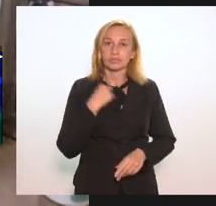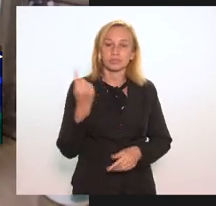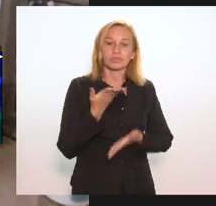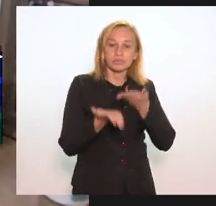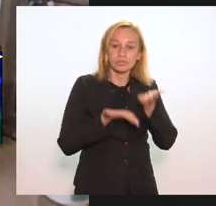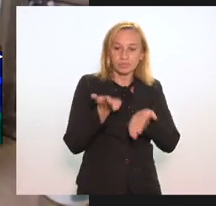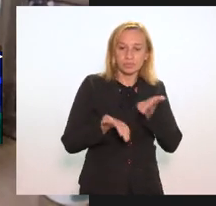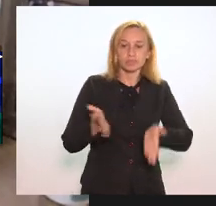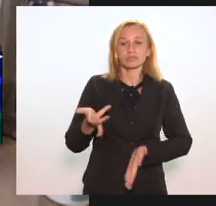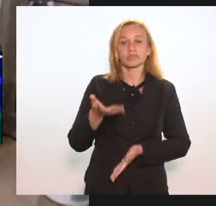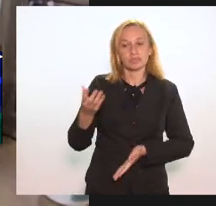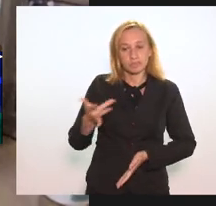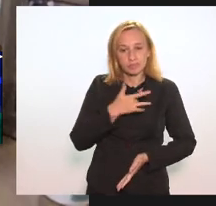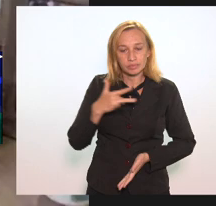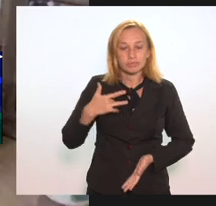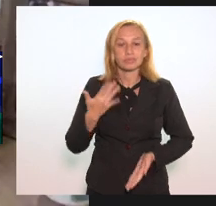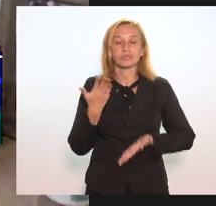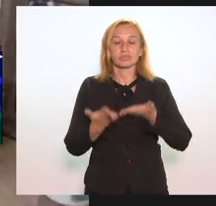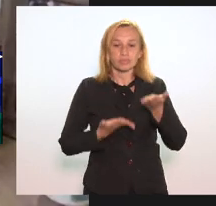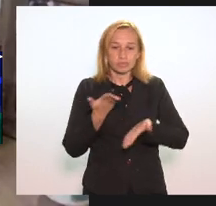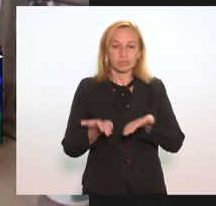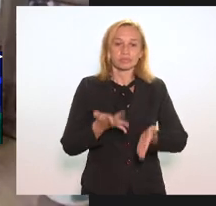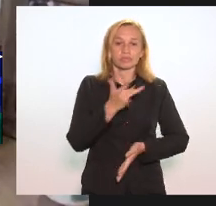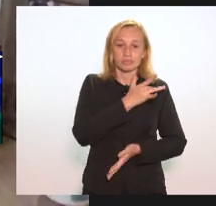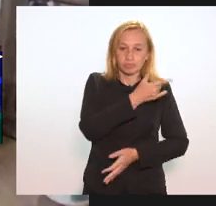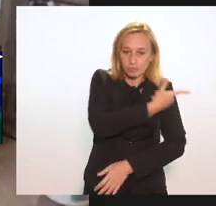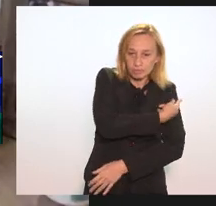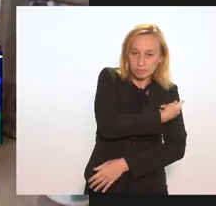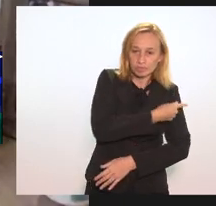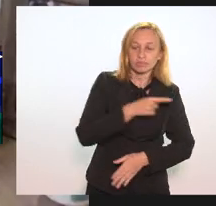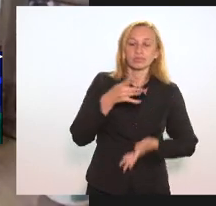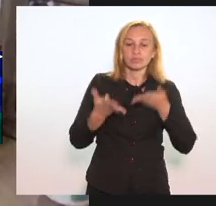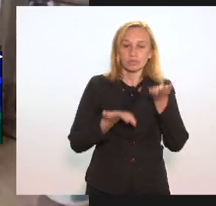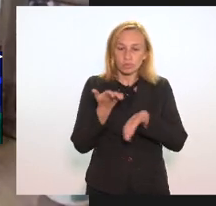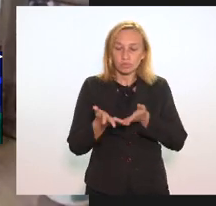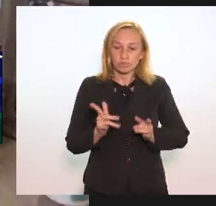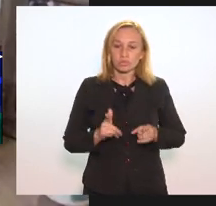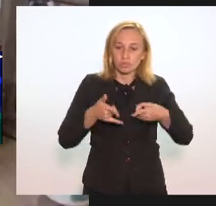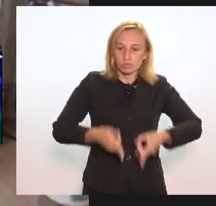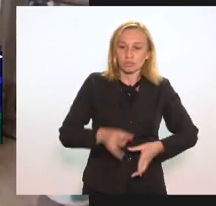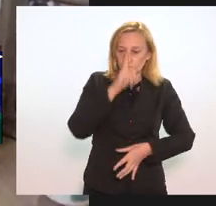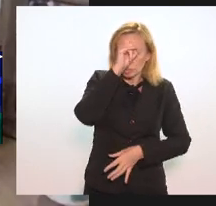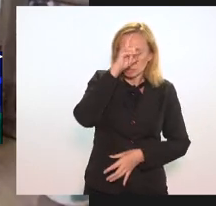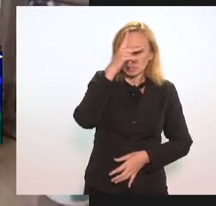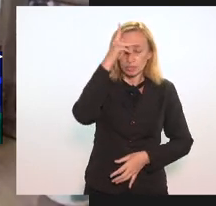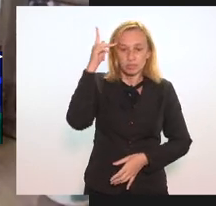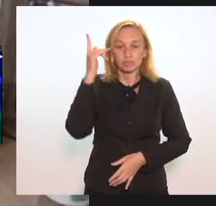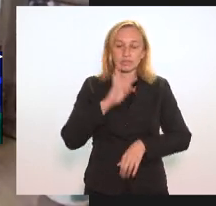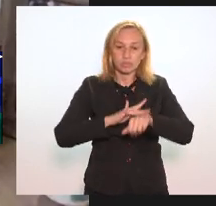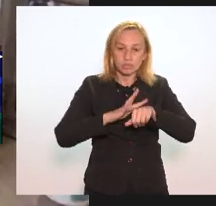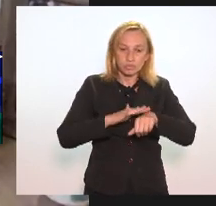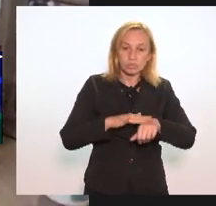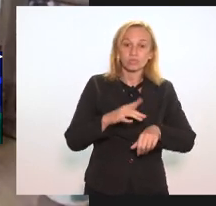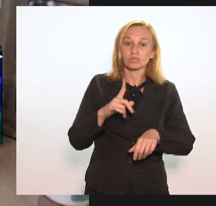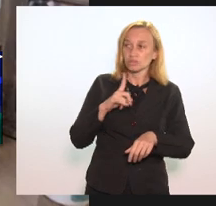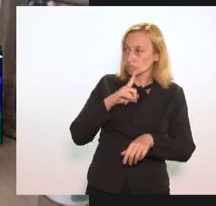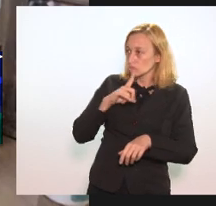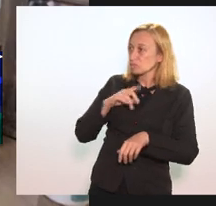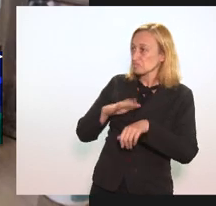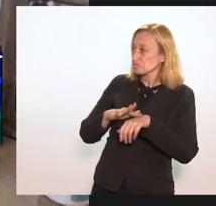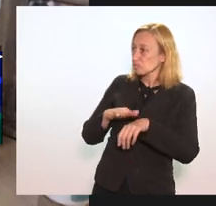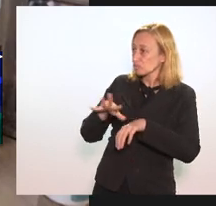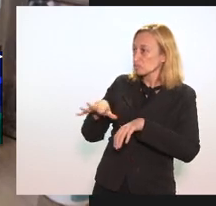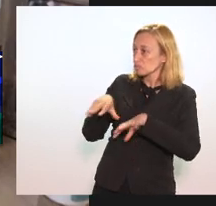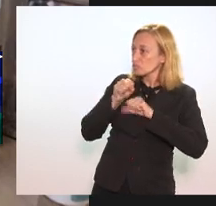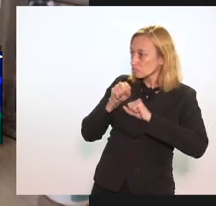custa as alma a gente curte da vacina que a gente Food para os leitos simples as pessoas estão doentes eu tive essa doença é muito bem